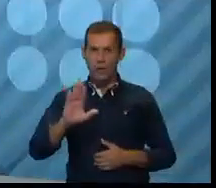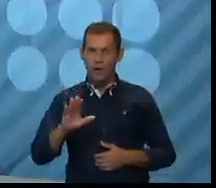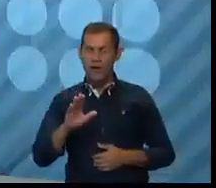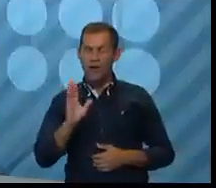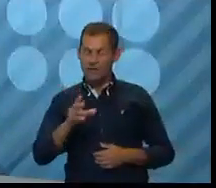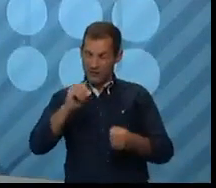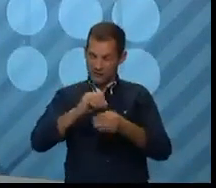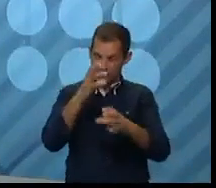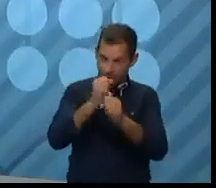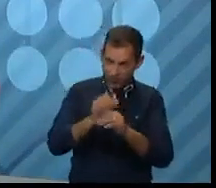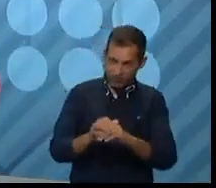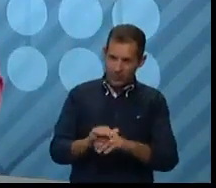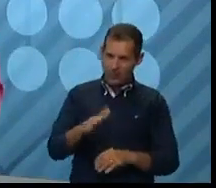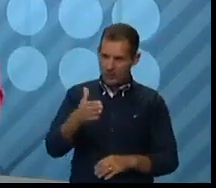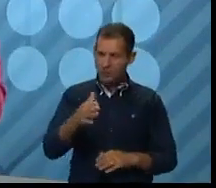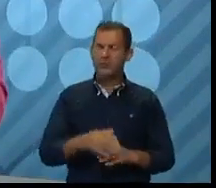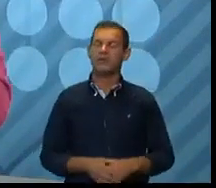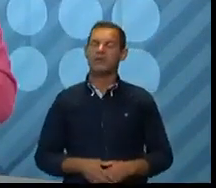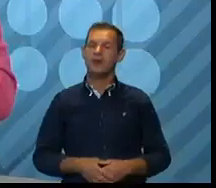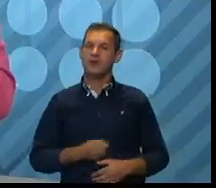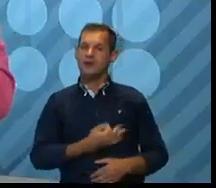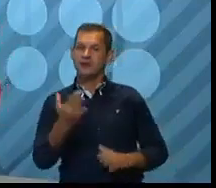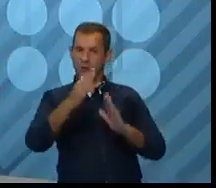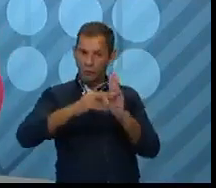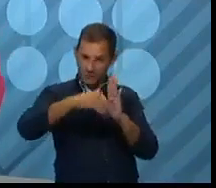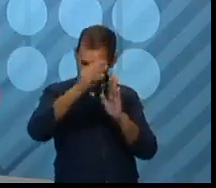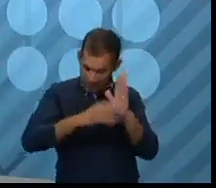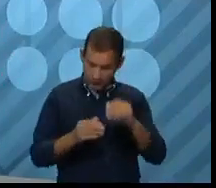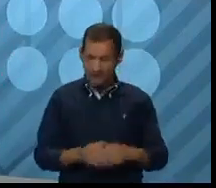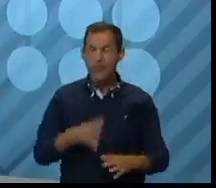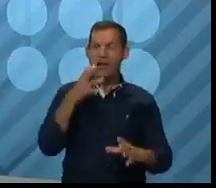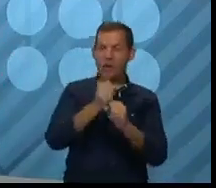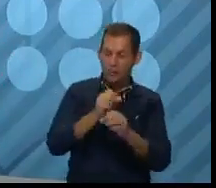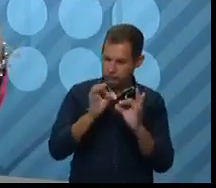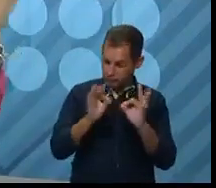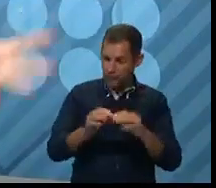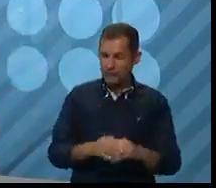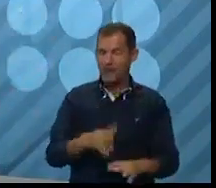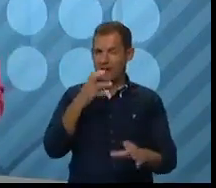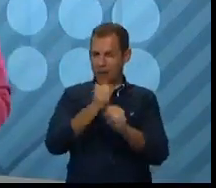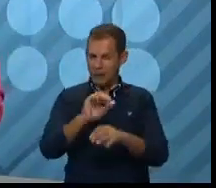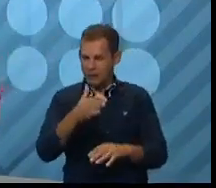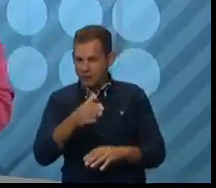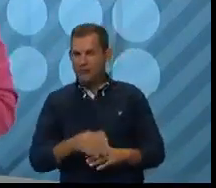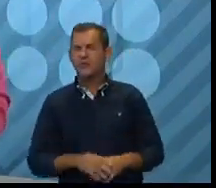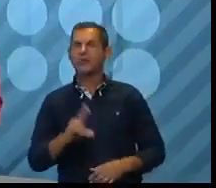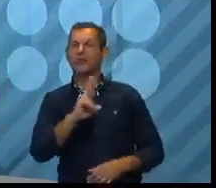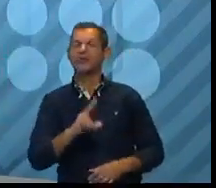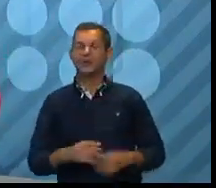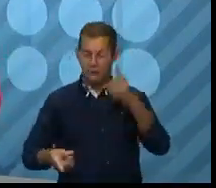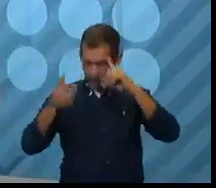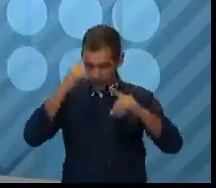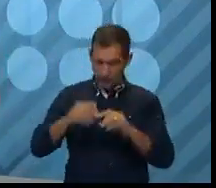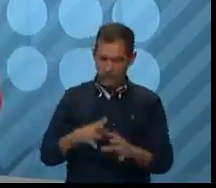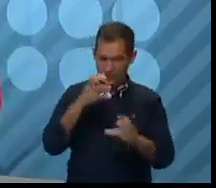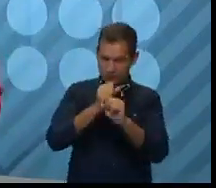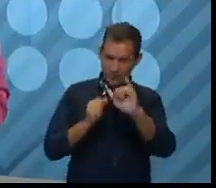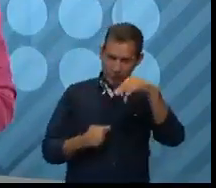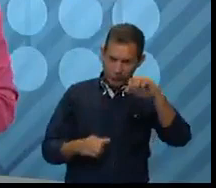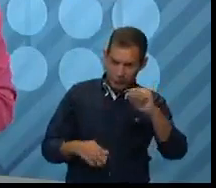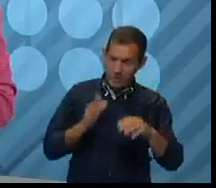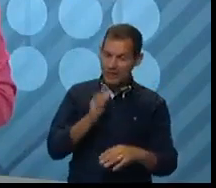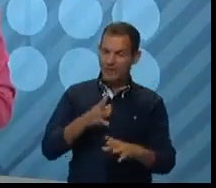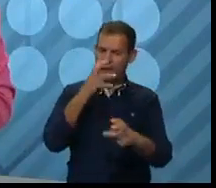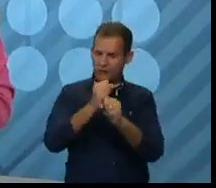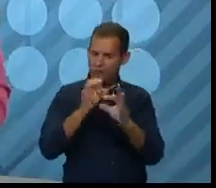Já fizemos o cálculo aproximado da quantidade de tinta, o cálculo exato. No cálculo aproximado, utilizamos a ideia da soma de Riemann. E